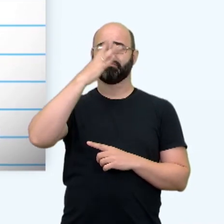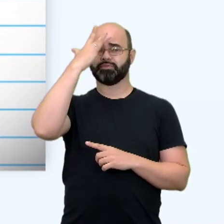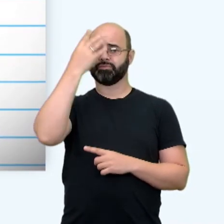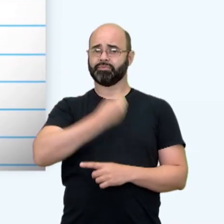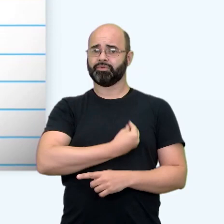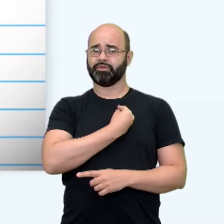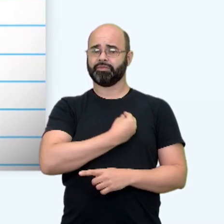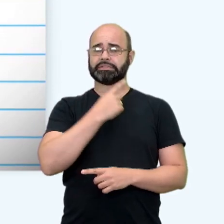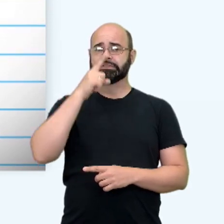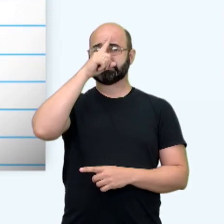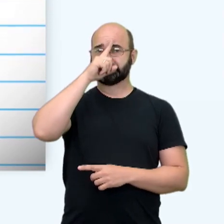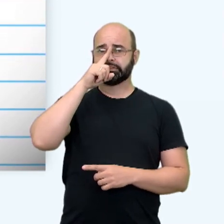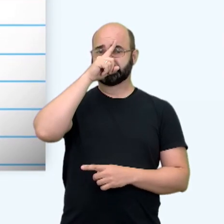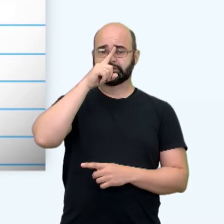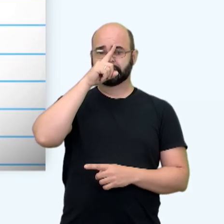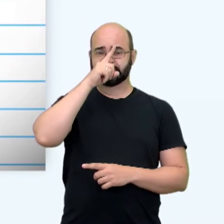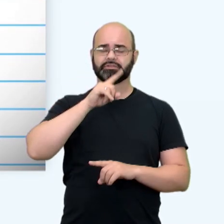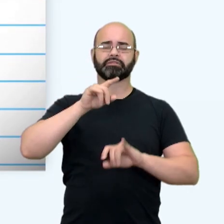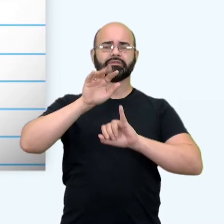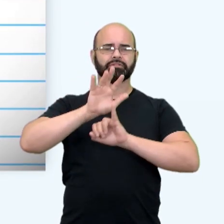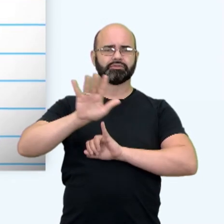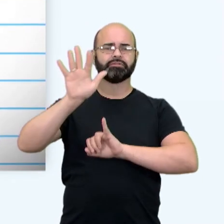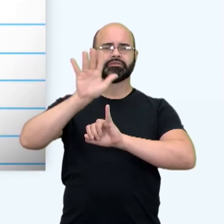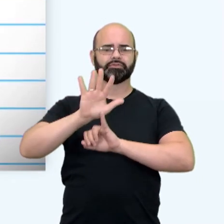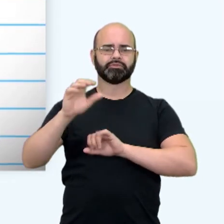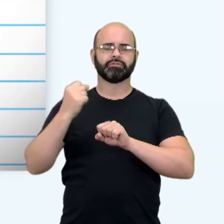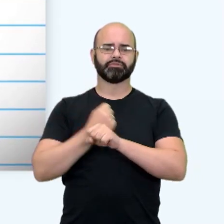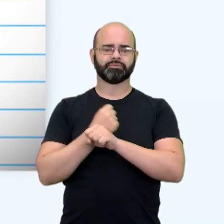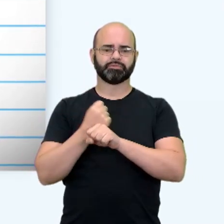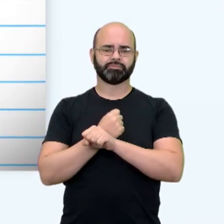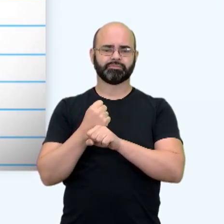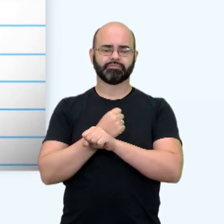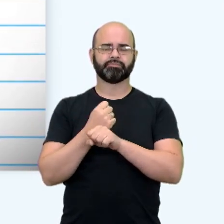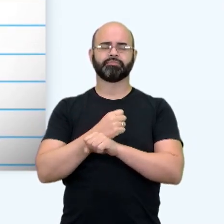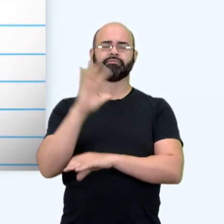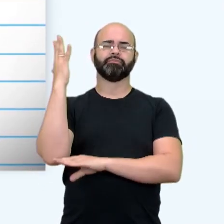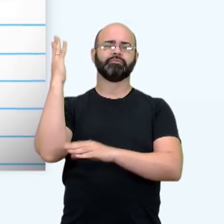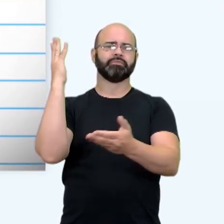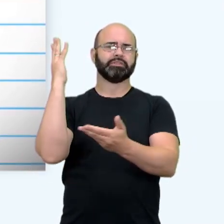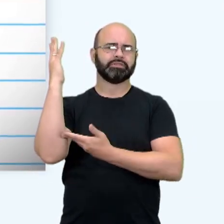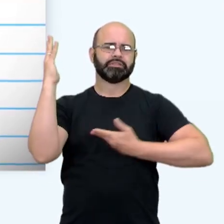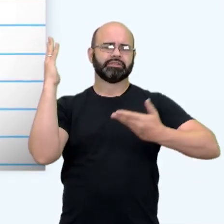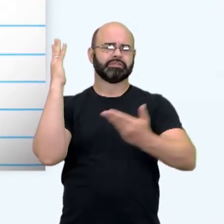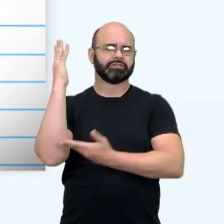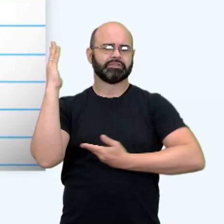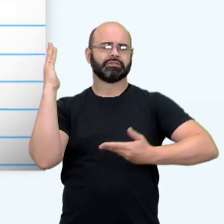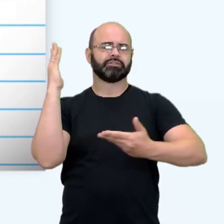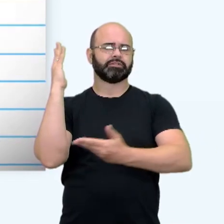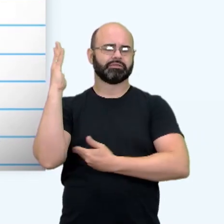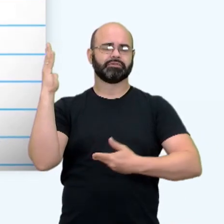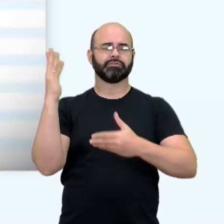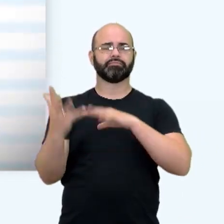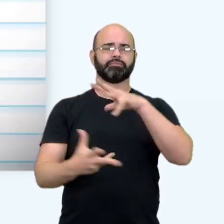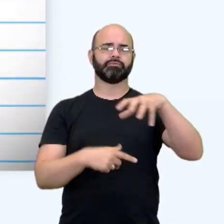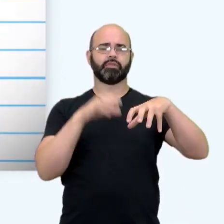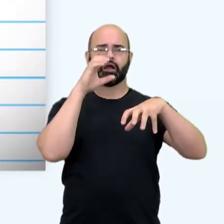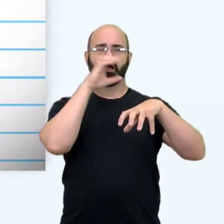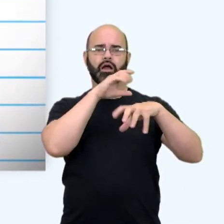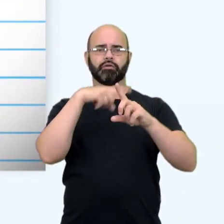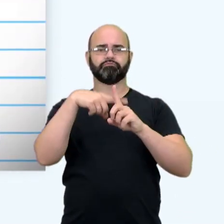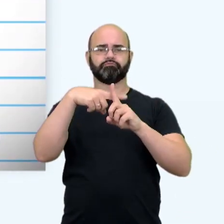risco. Séculos de industrialização e ações do homem, como a derrubada de florestas, fizeram com que a temperatura global aumentasse.